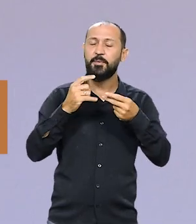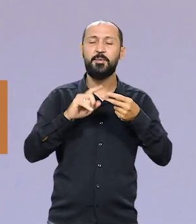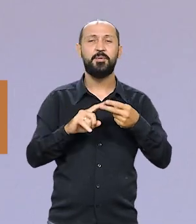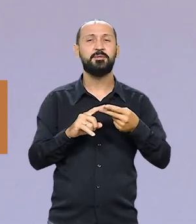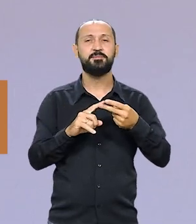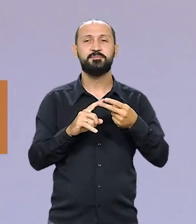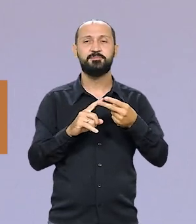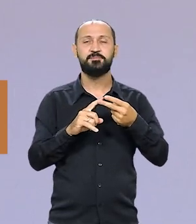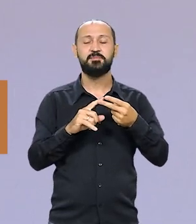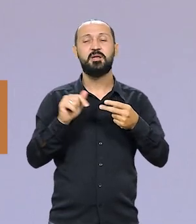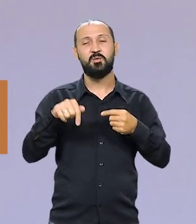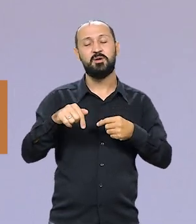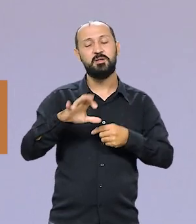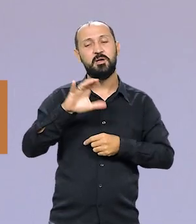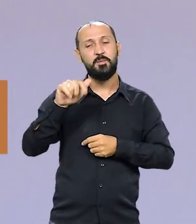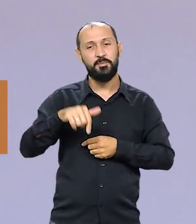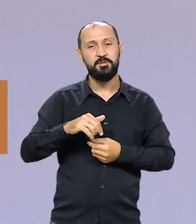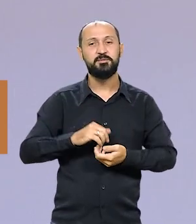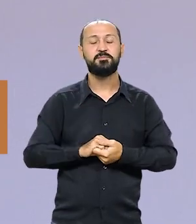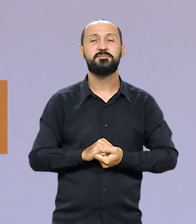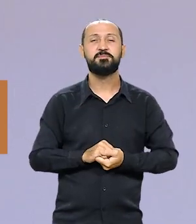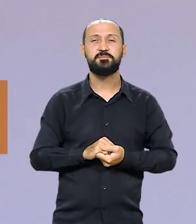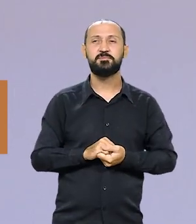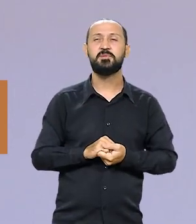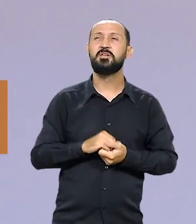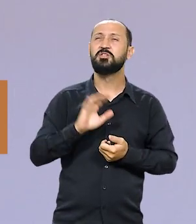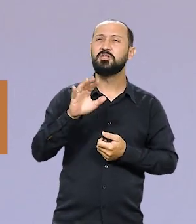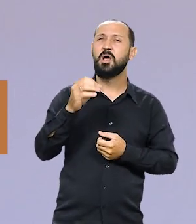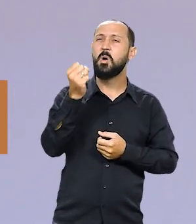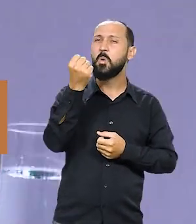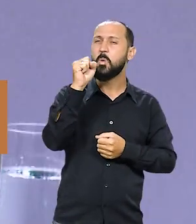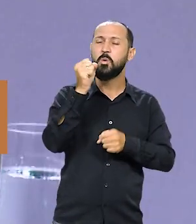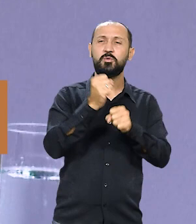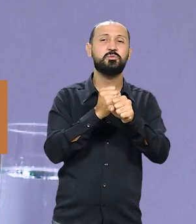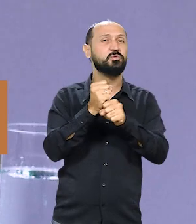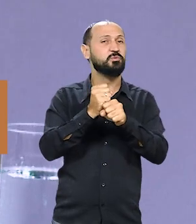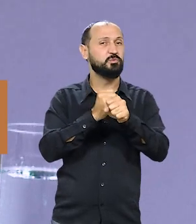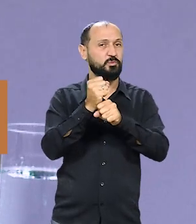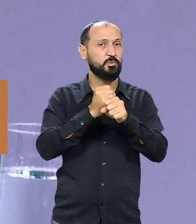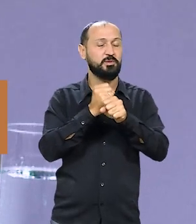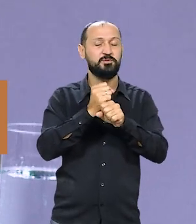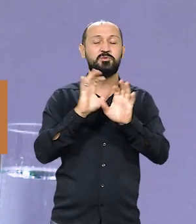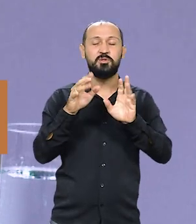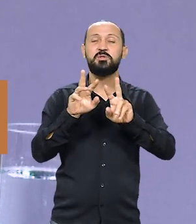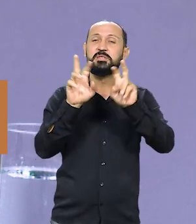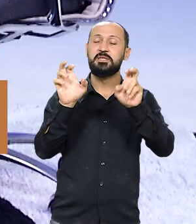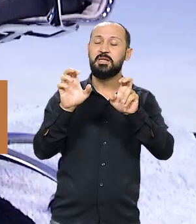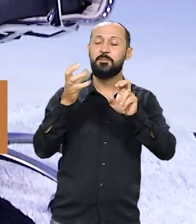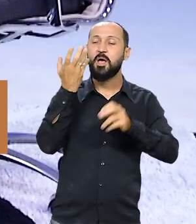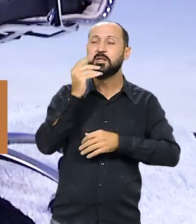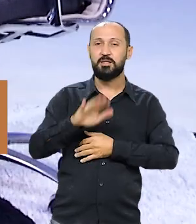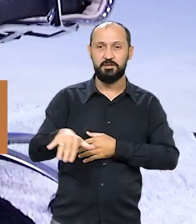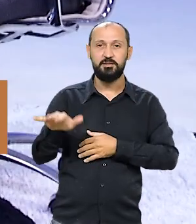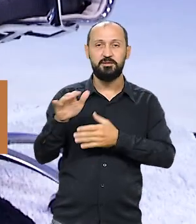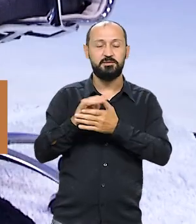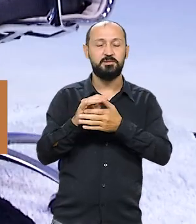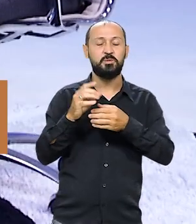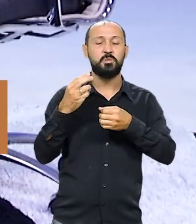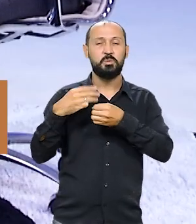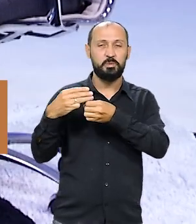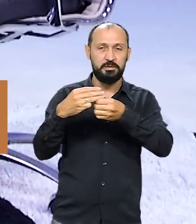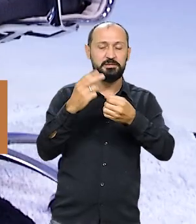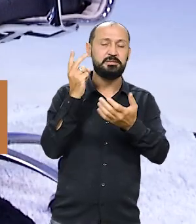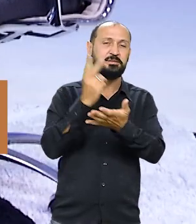Carapó e agora estou em Campo Grande, já há 8 anos, na área da infância especificamente, né? Então,